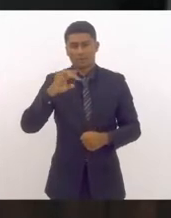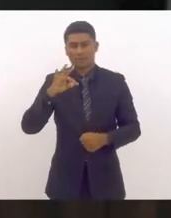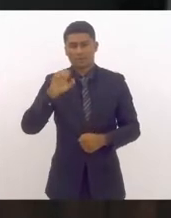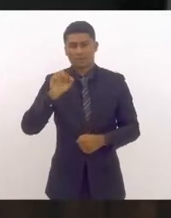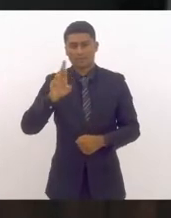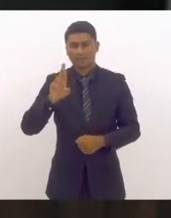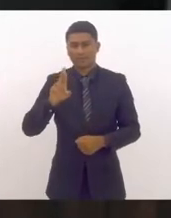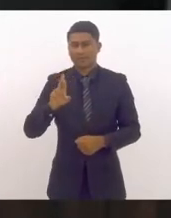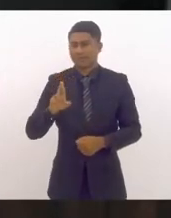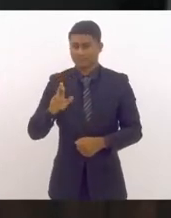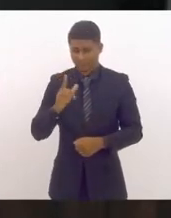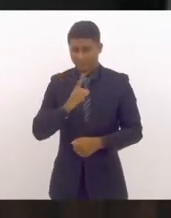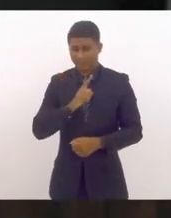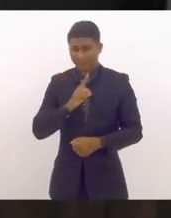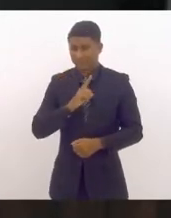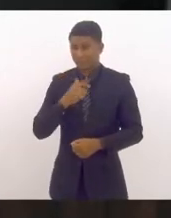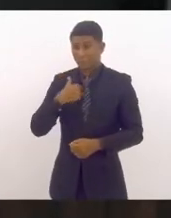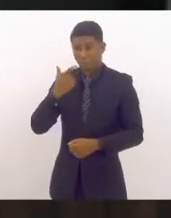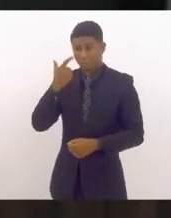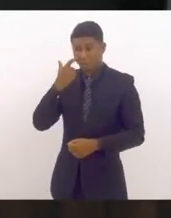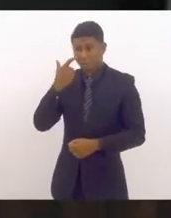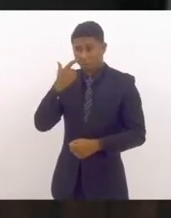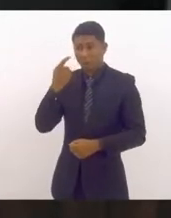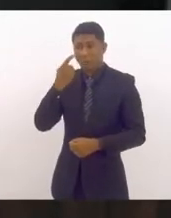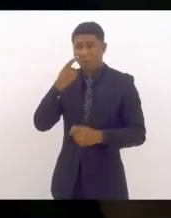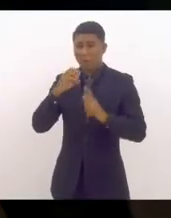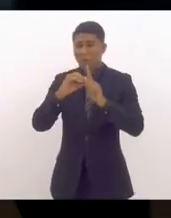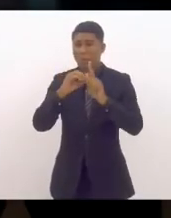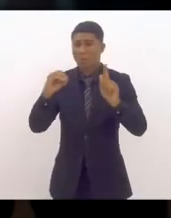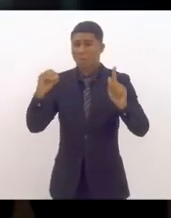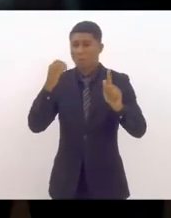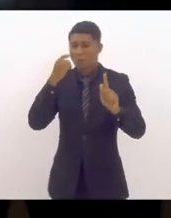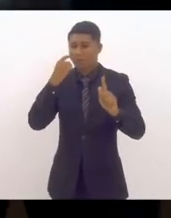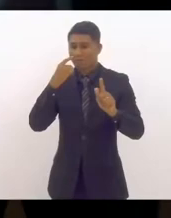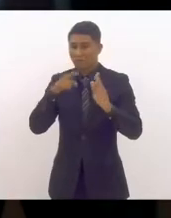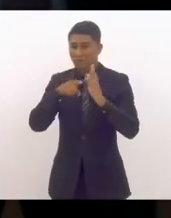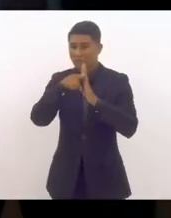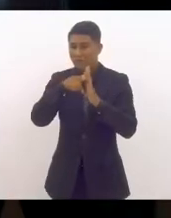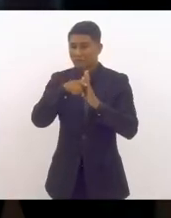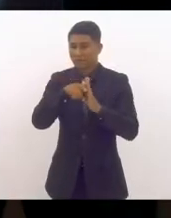já vou fazer a consulta aqui ao dedo duro Google. Bom, assim posto.